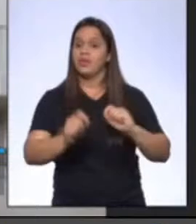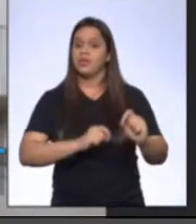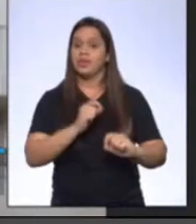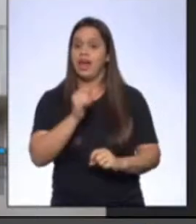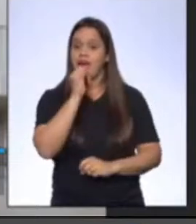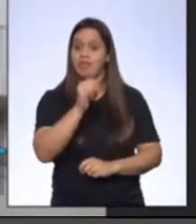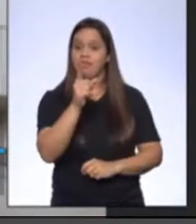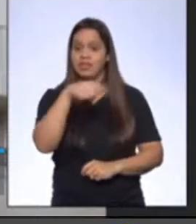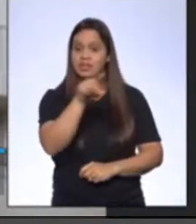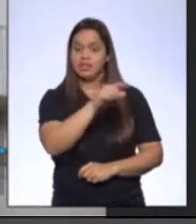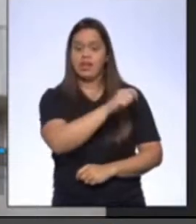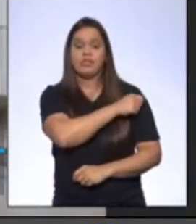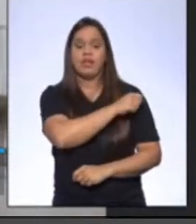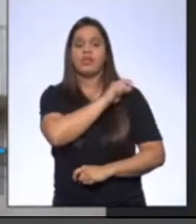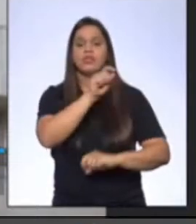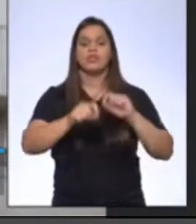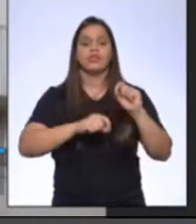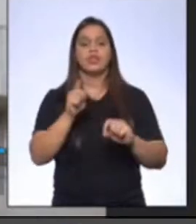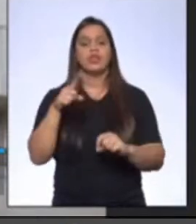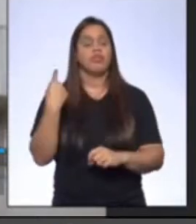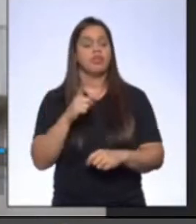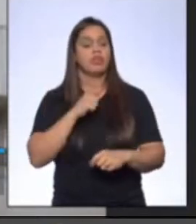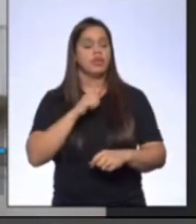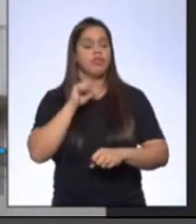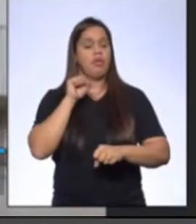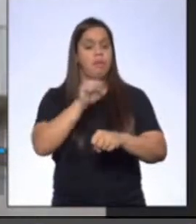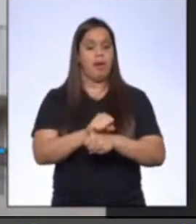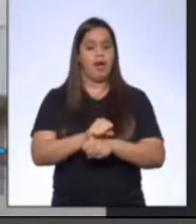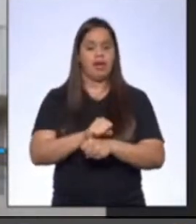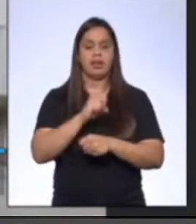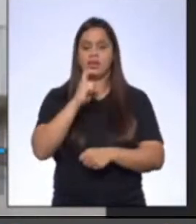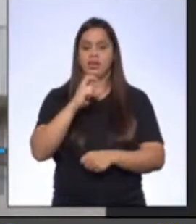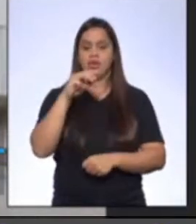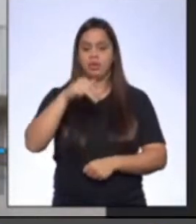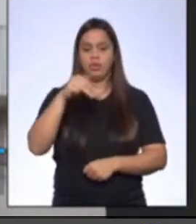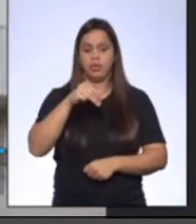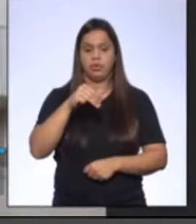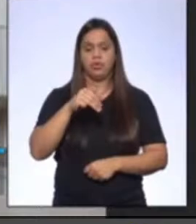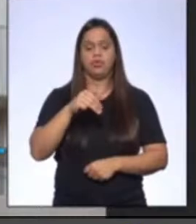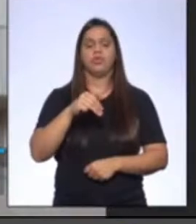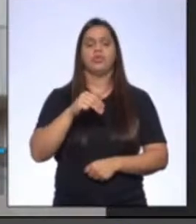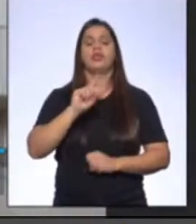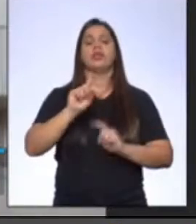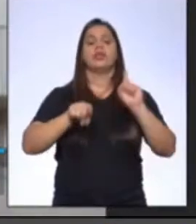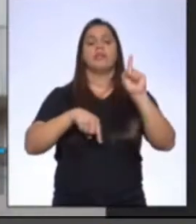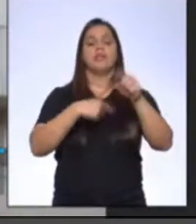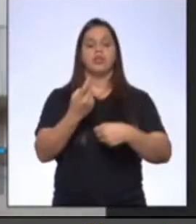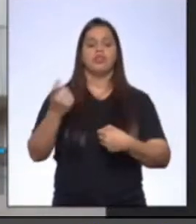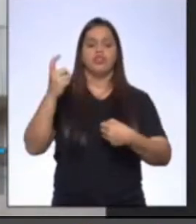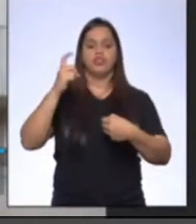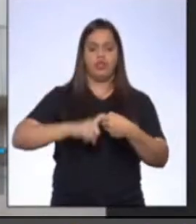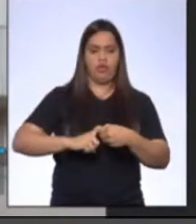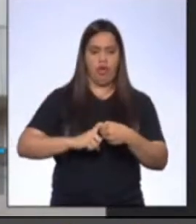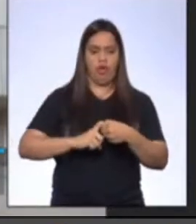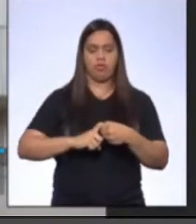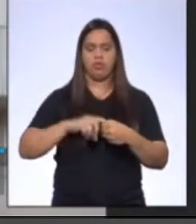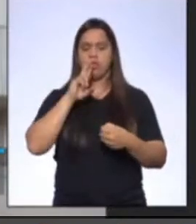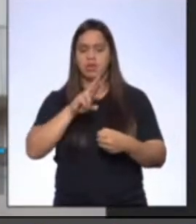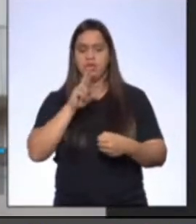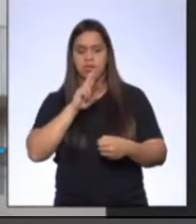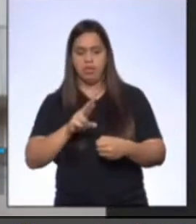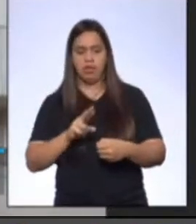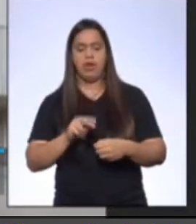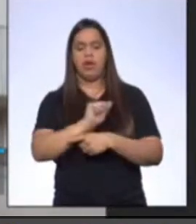avisar o pessoal que nós vamos ter uma pausa de 5 minutos. Nós vamos retornar depois com as devolutivas da AP,